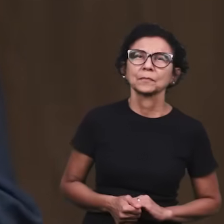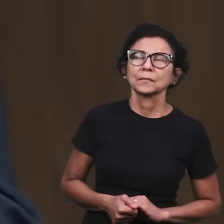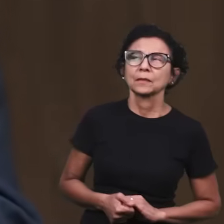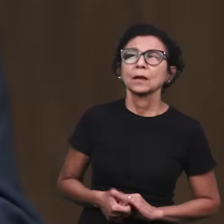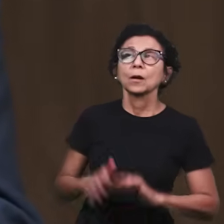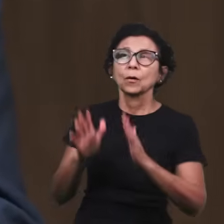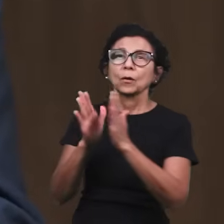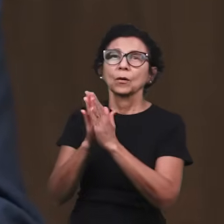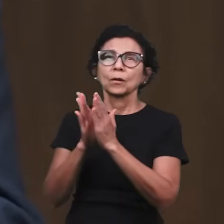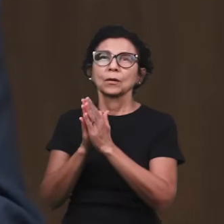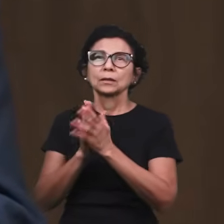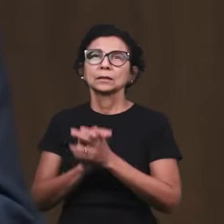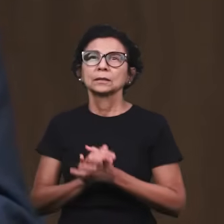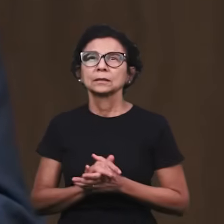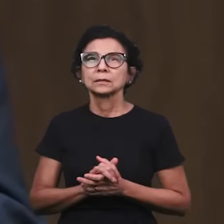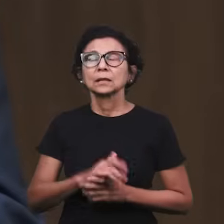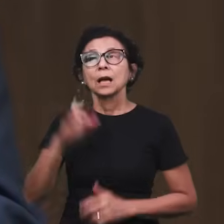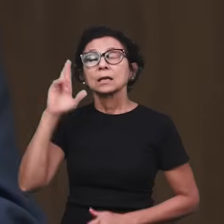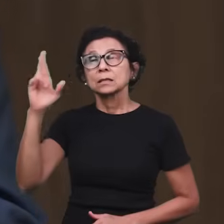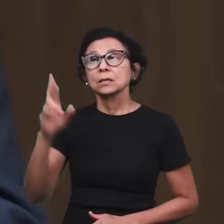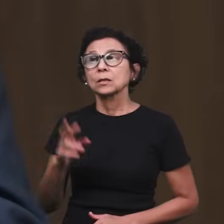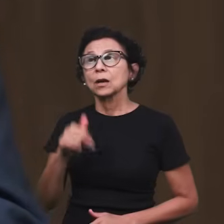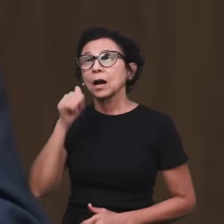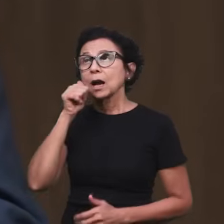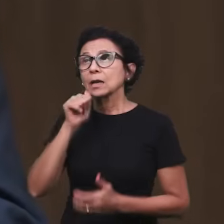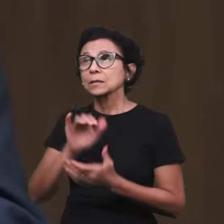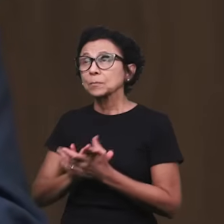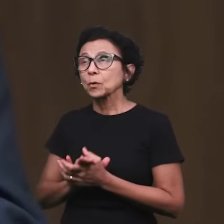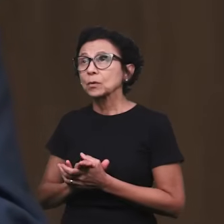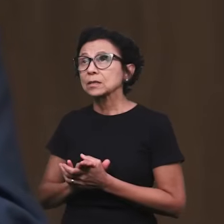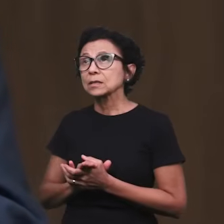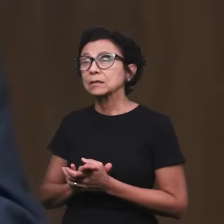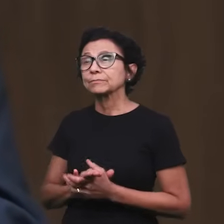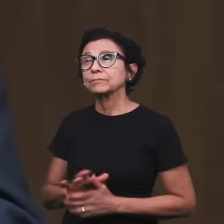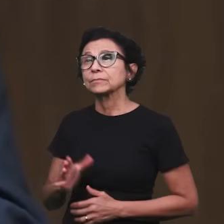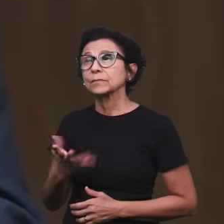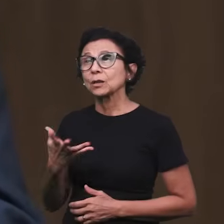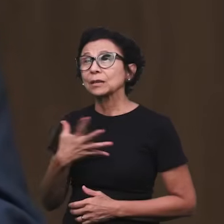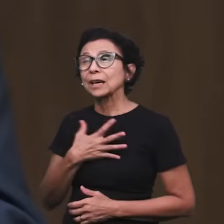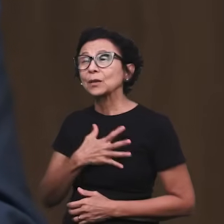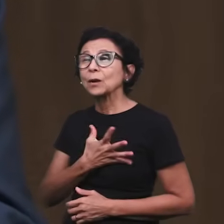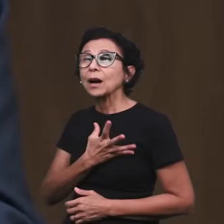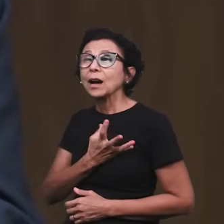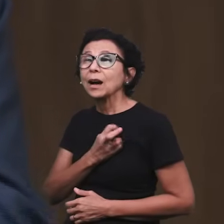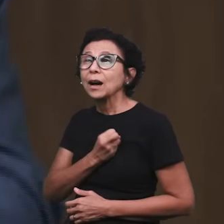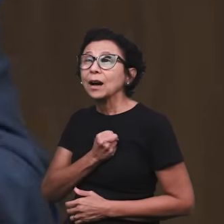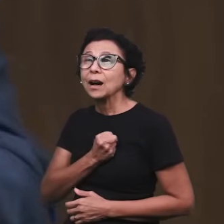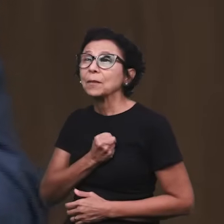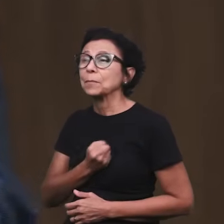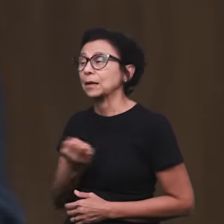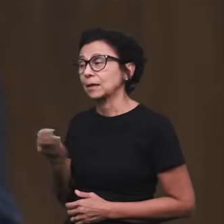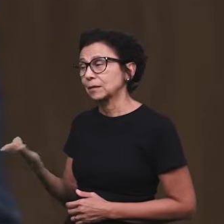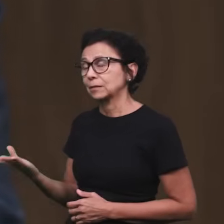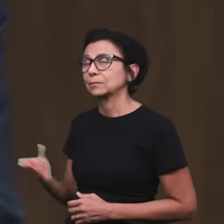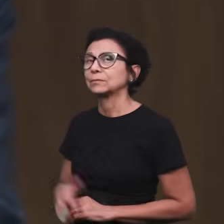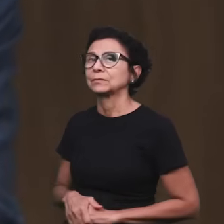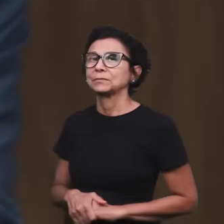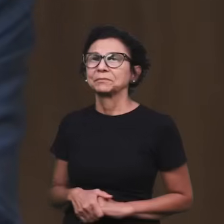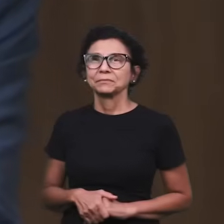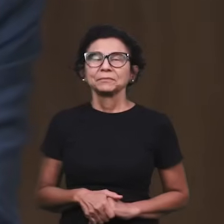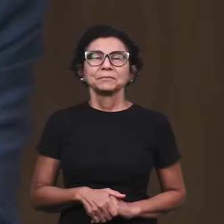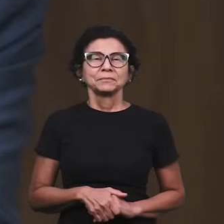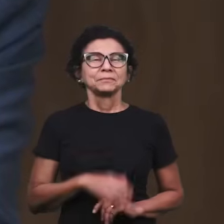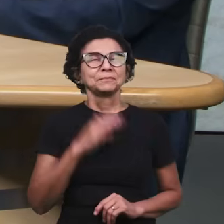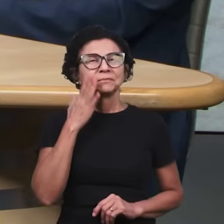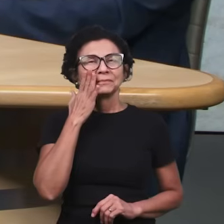só oração. Senhor, me faz amar minha esposa. Ora só e ora com sinceridade. Depois pode mandar o testemunho. Tá